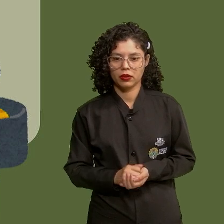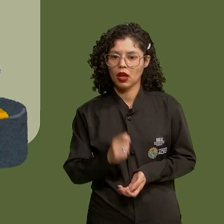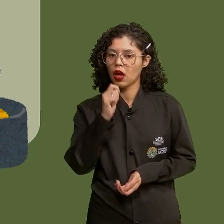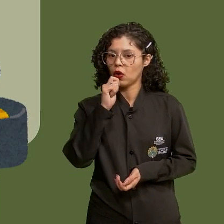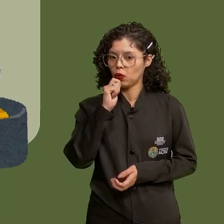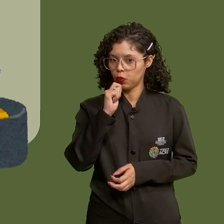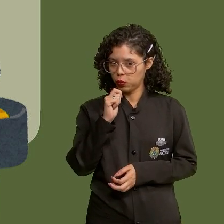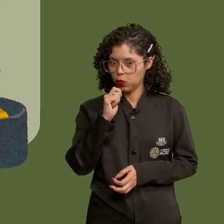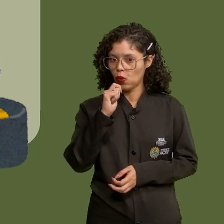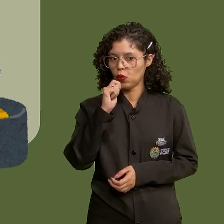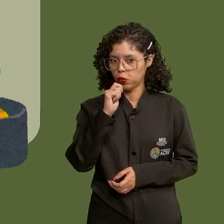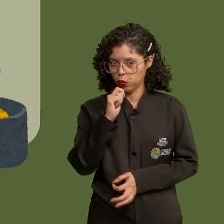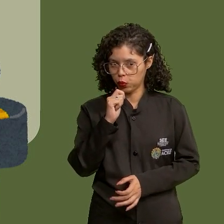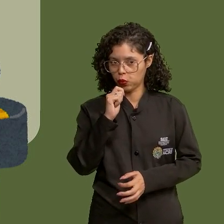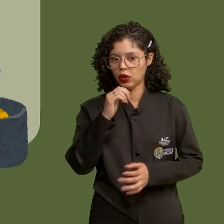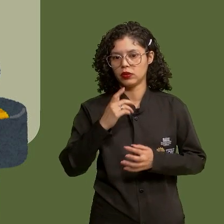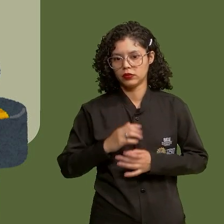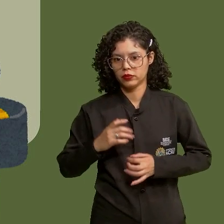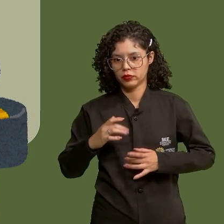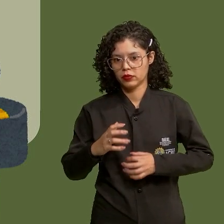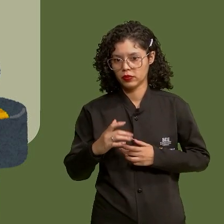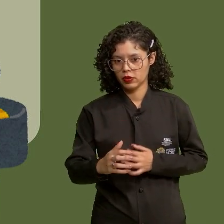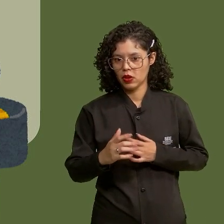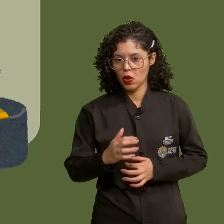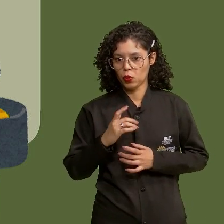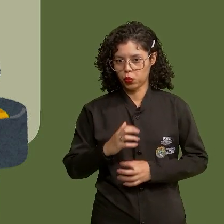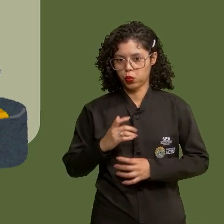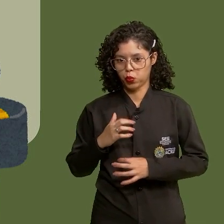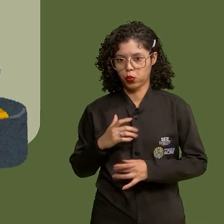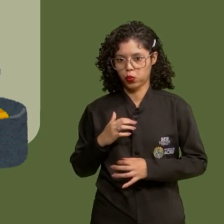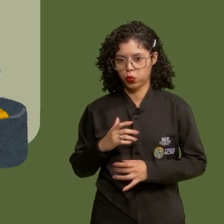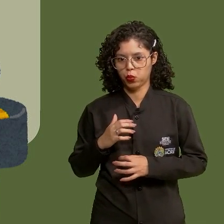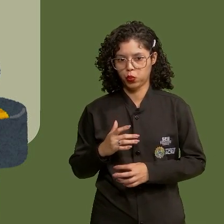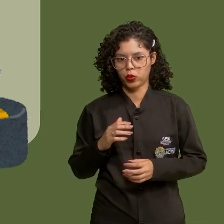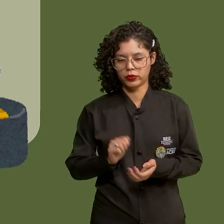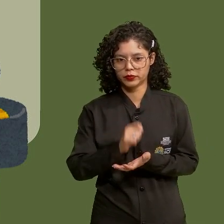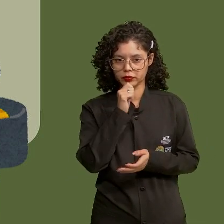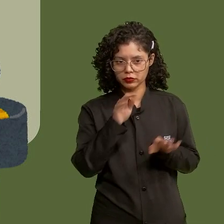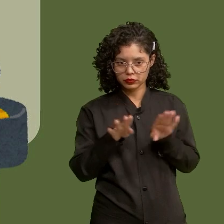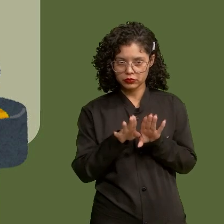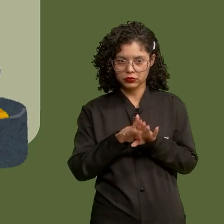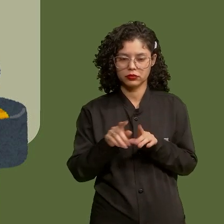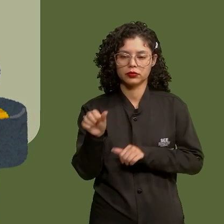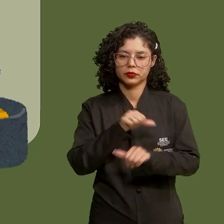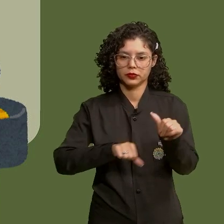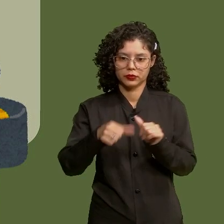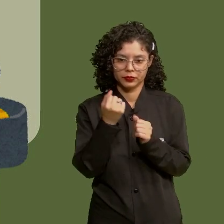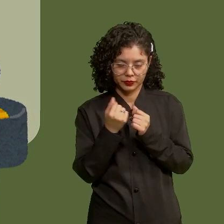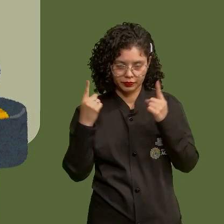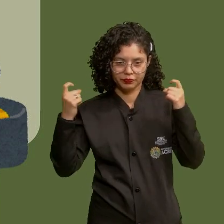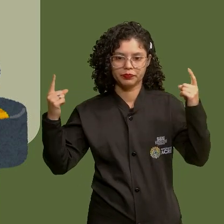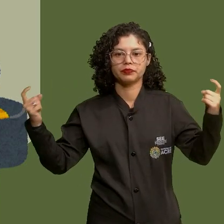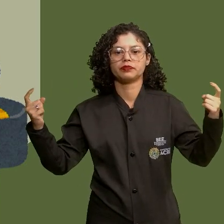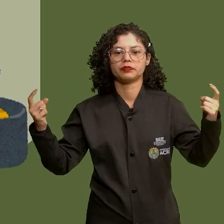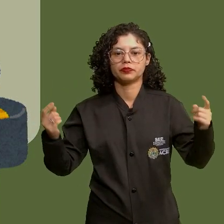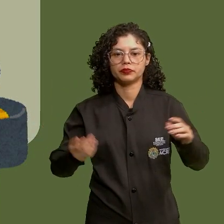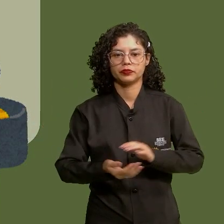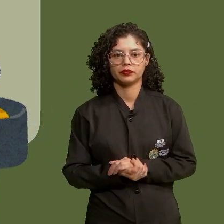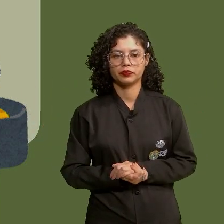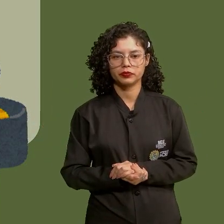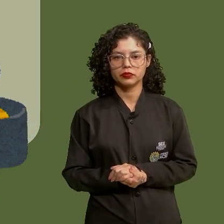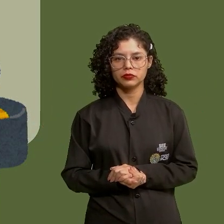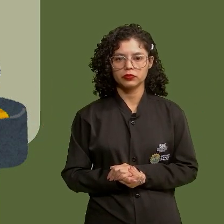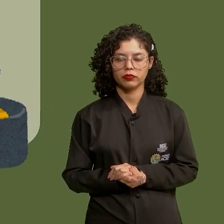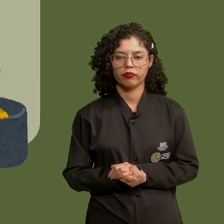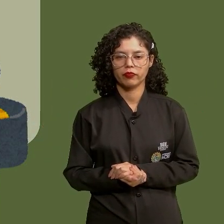para soprar ar no bocal e pressionar as teclas, que permite que o ar passe pelas palhetas, criando o